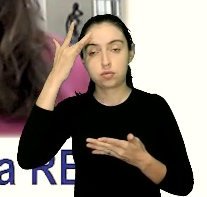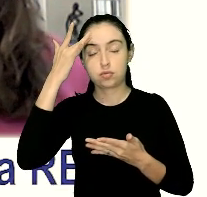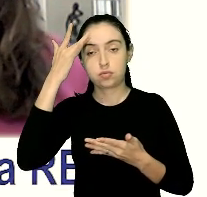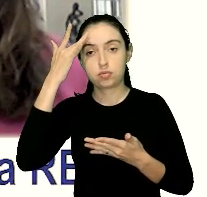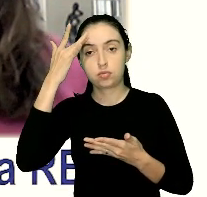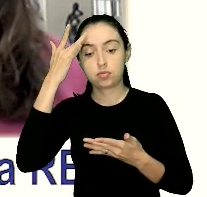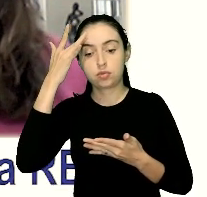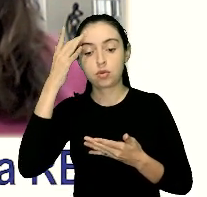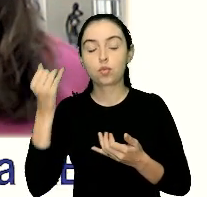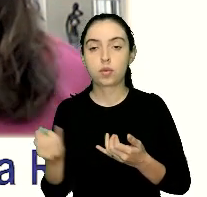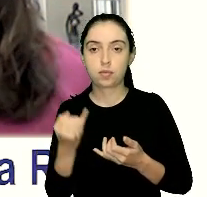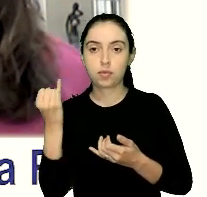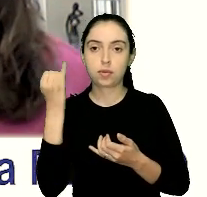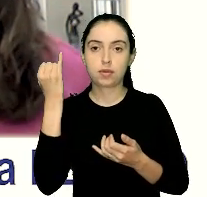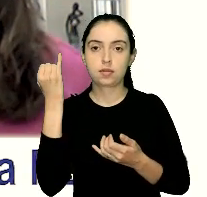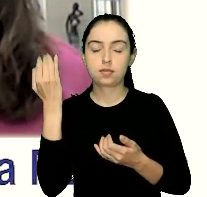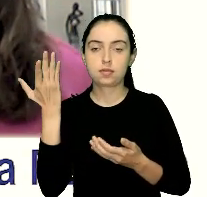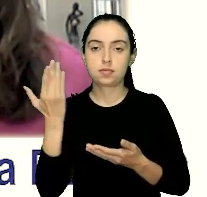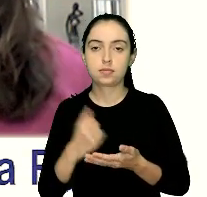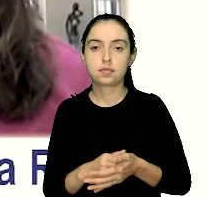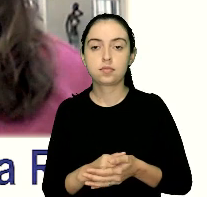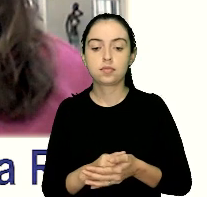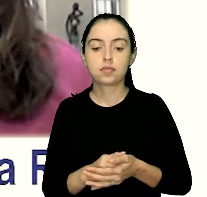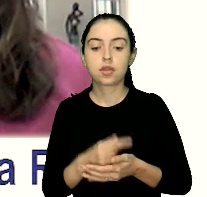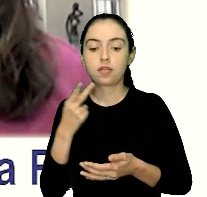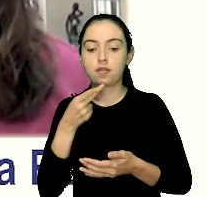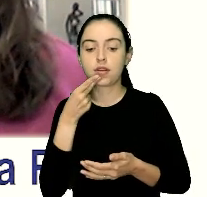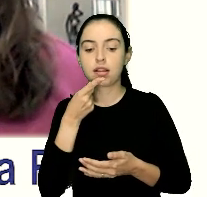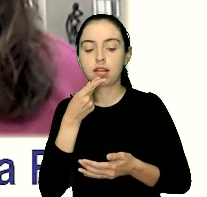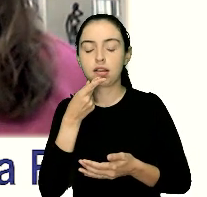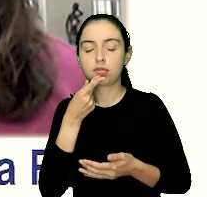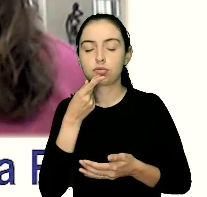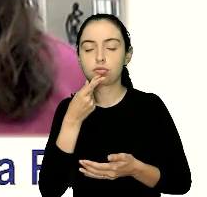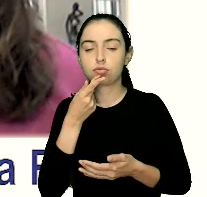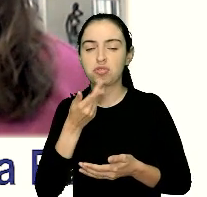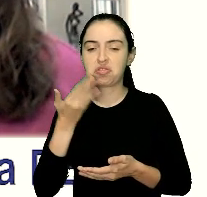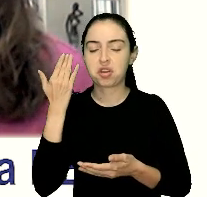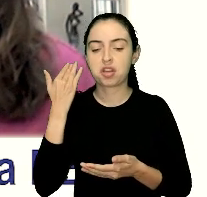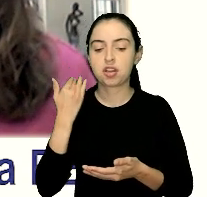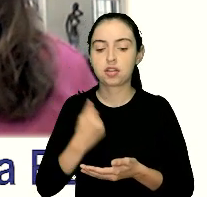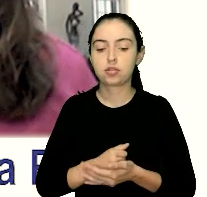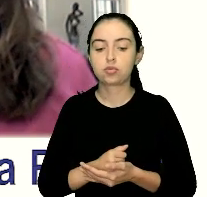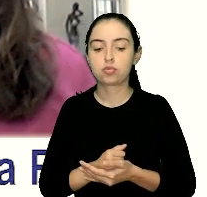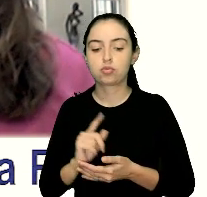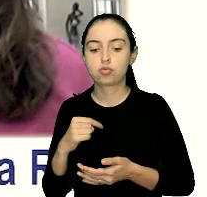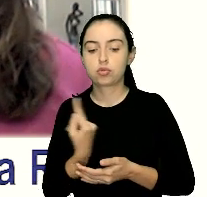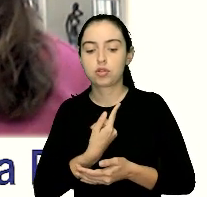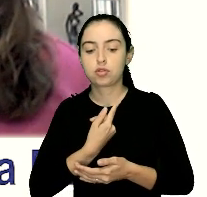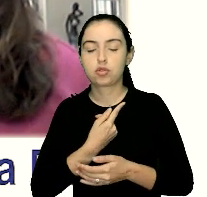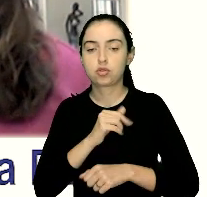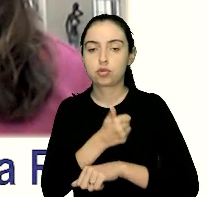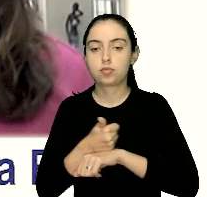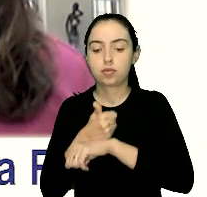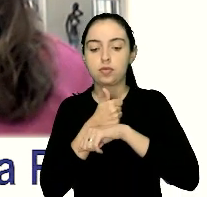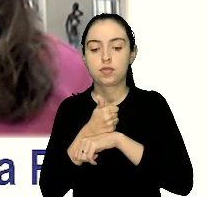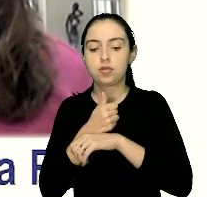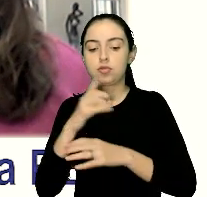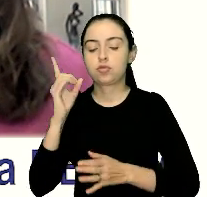Já diziam os romanos, nós estamos, como profissionais do direito, acostumados